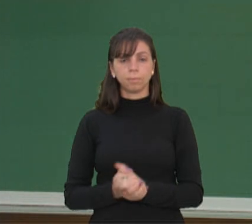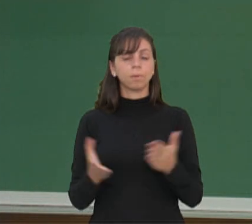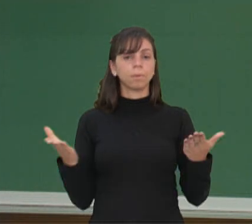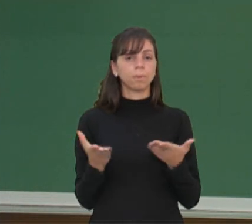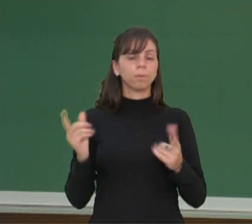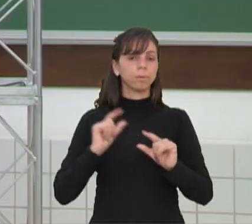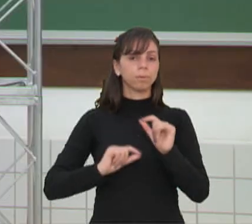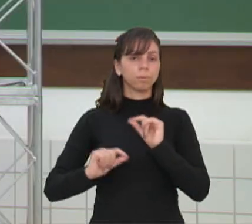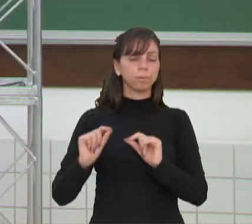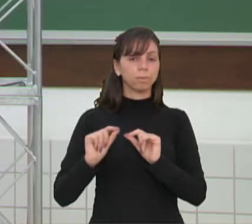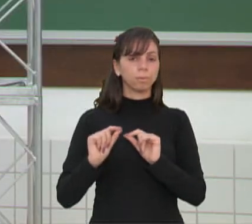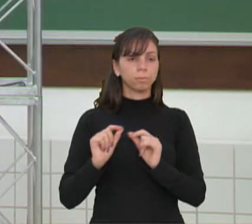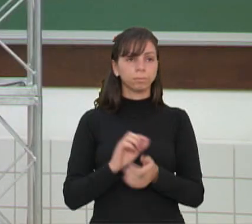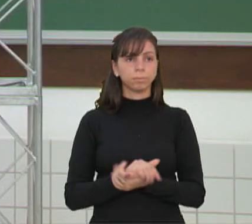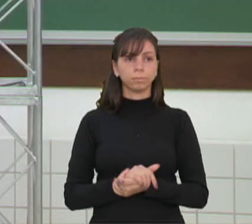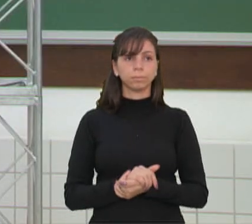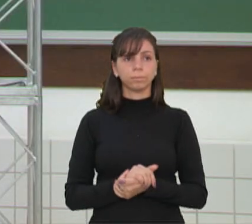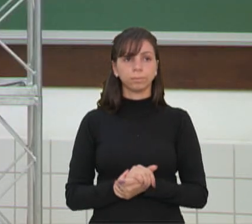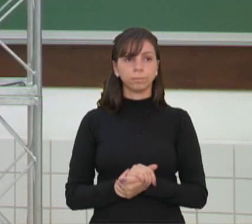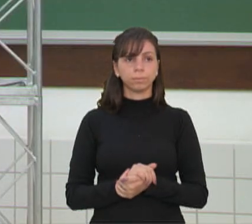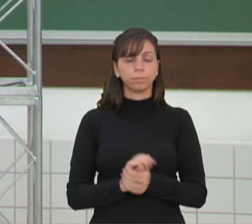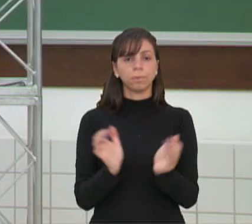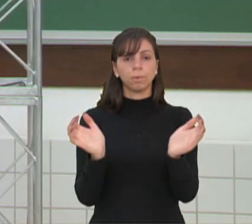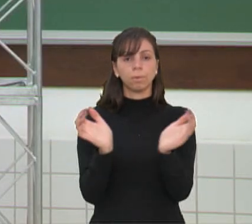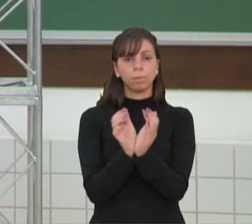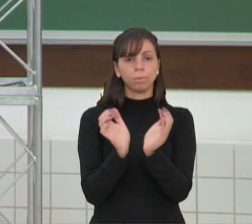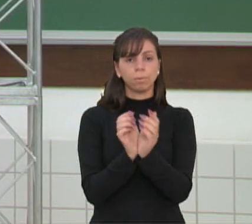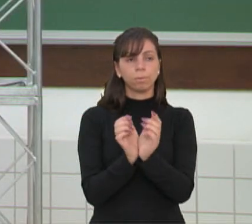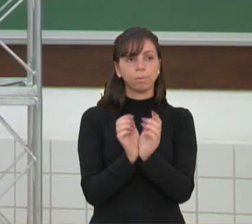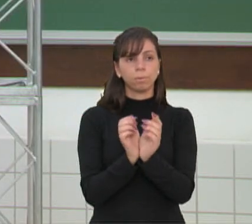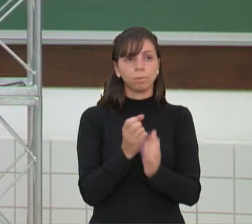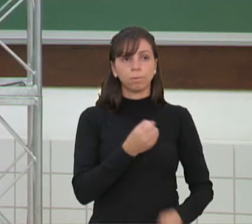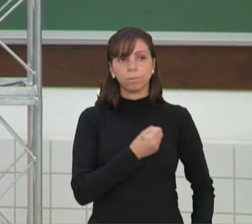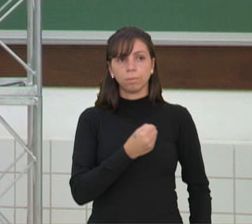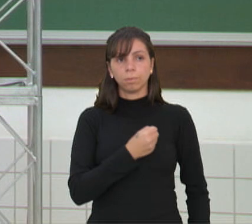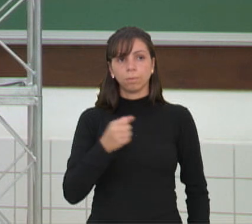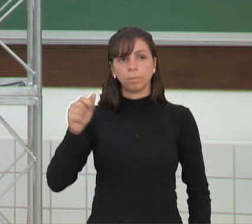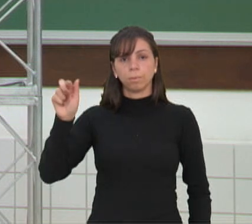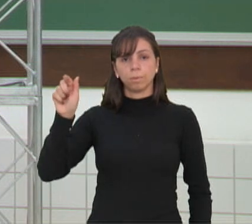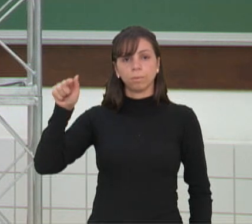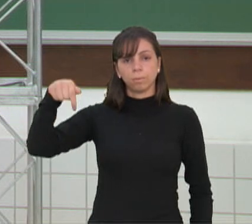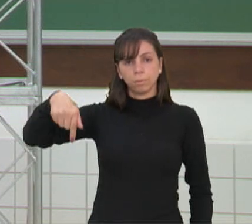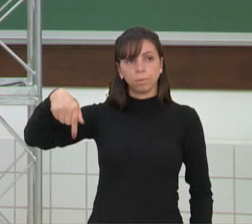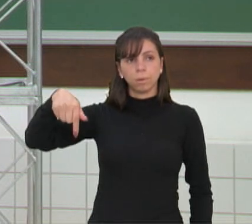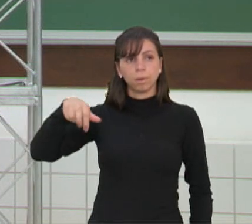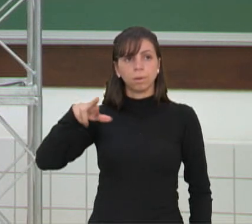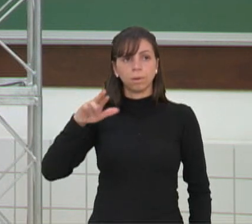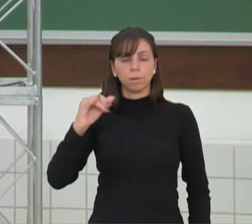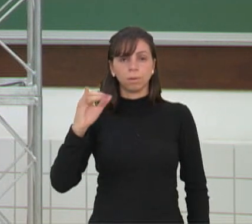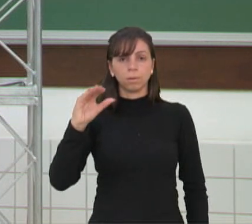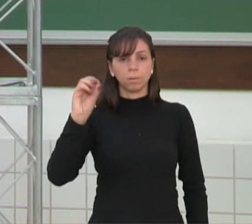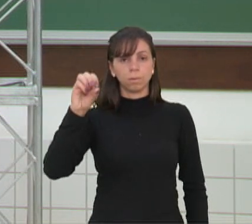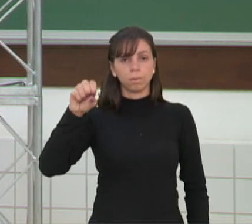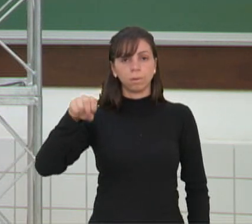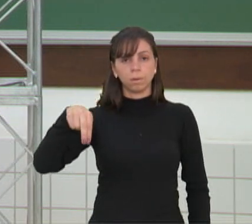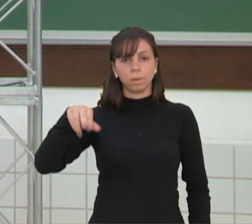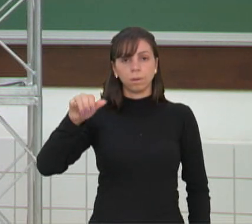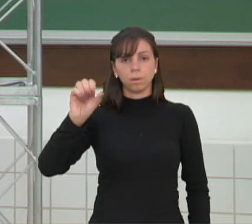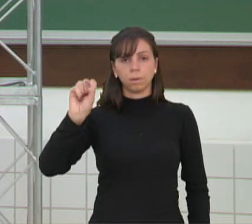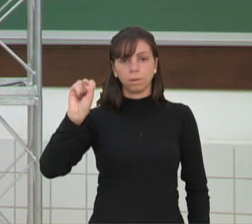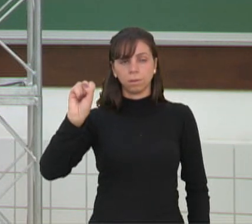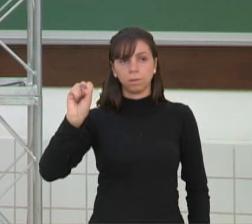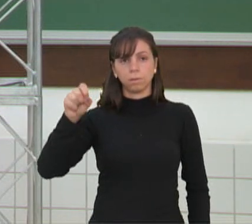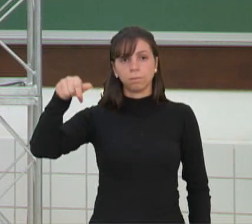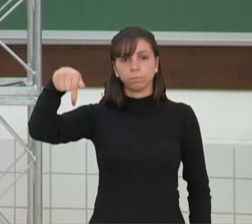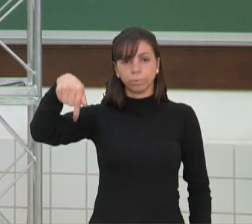vamos revisar o conjunto dos números racionais. Mas para a gente falar de números racionais, nós precisamos voltar lá no